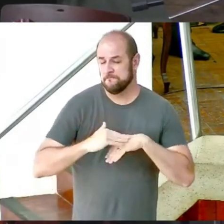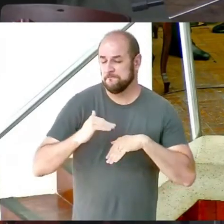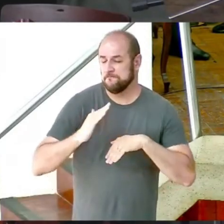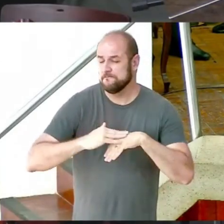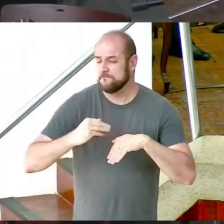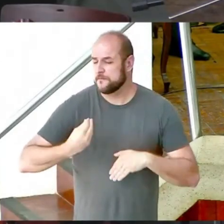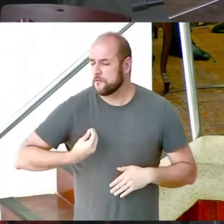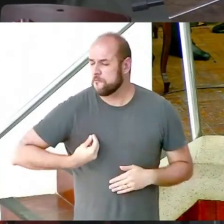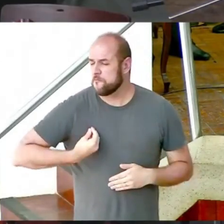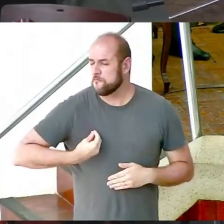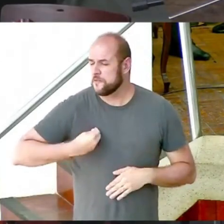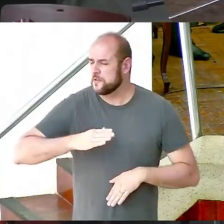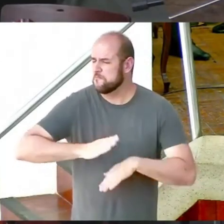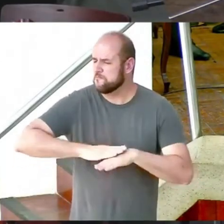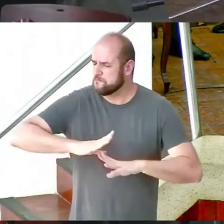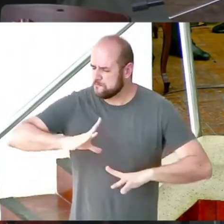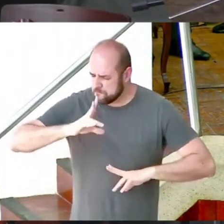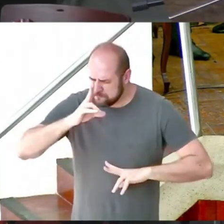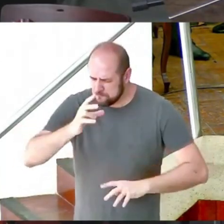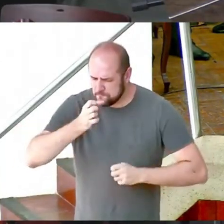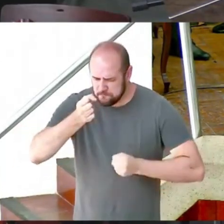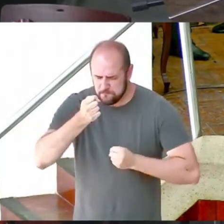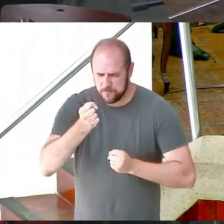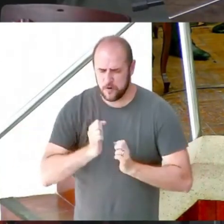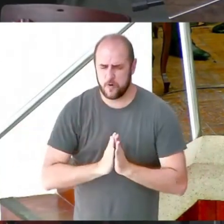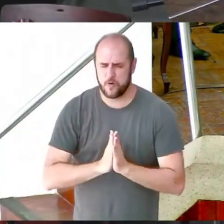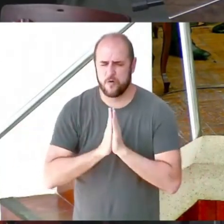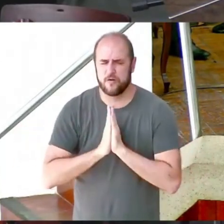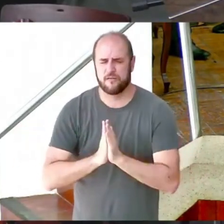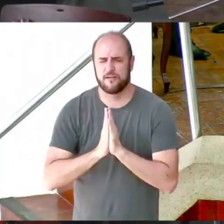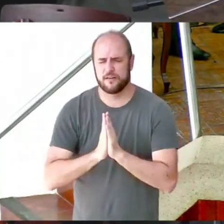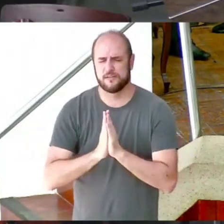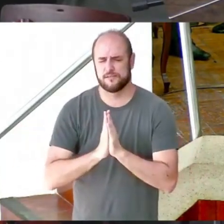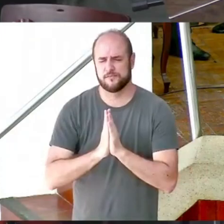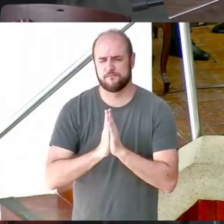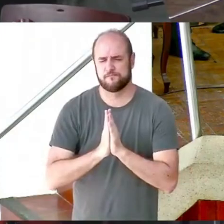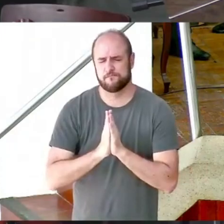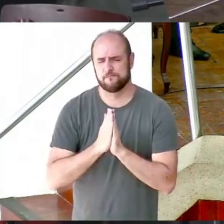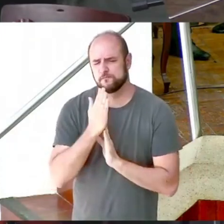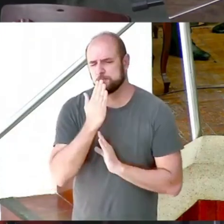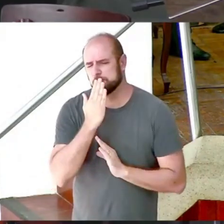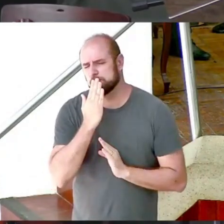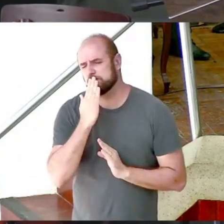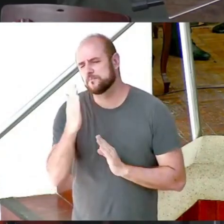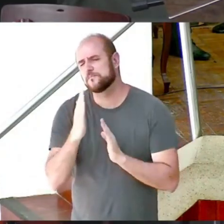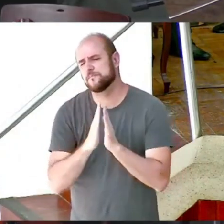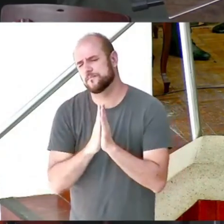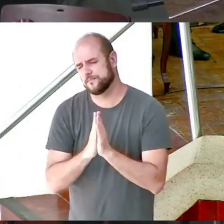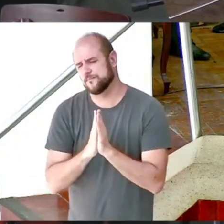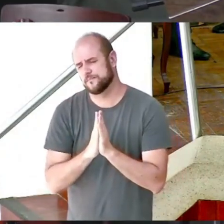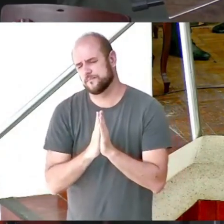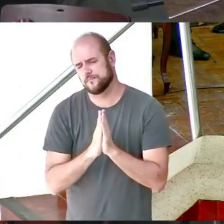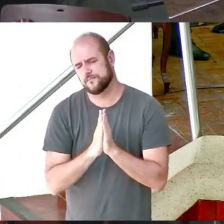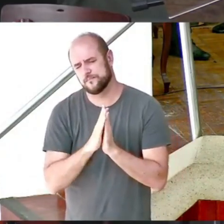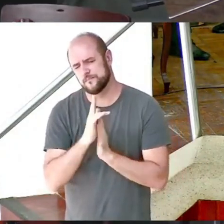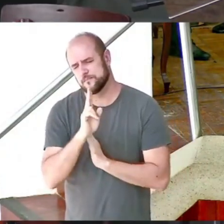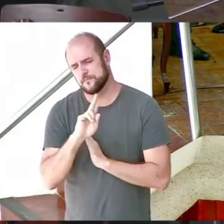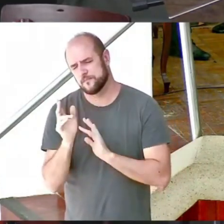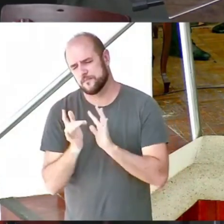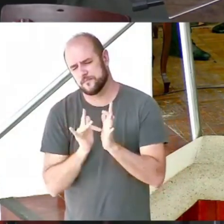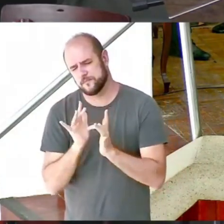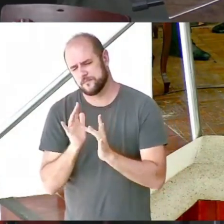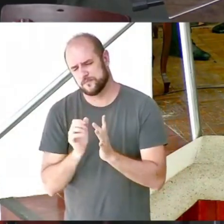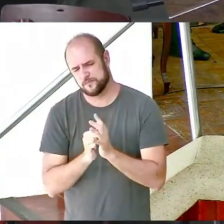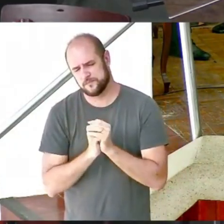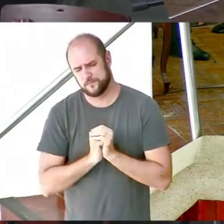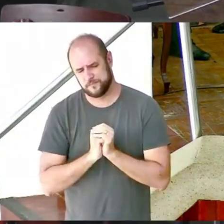vida mais intensa de oração. Essa é a nossa oração que fazemos, no nome de